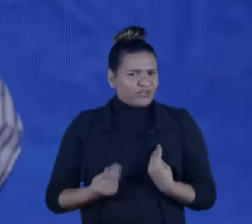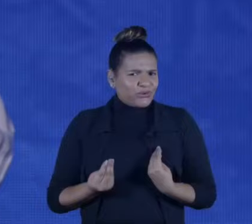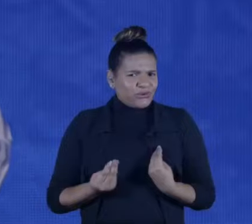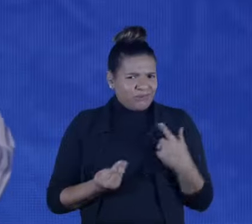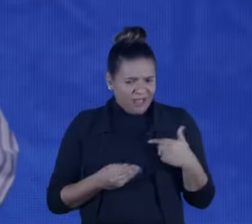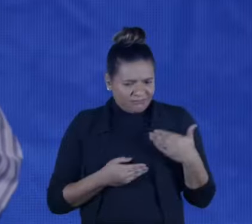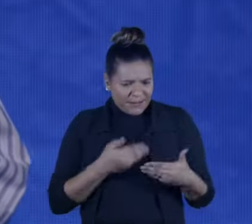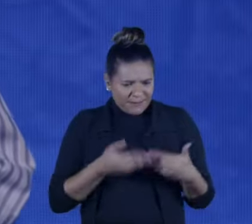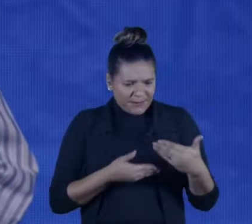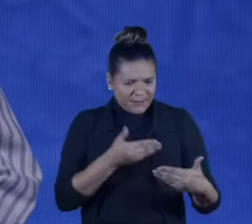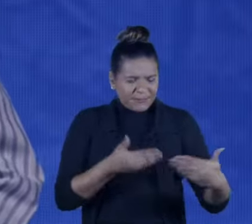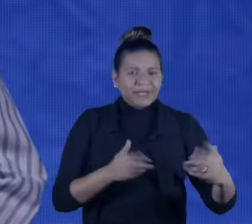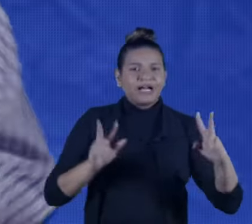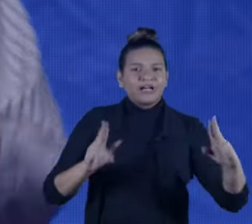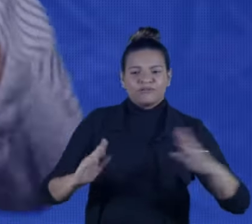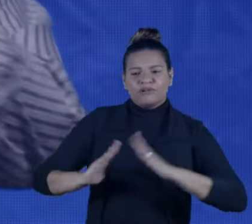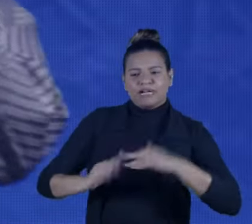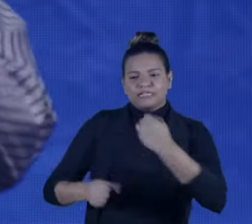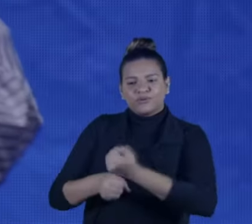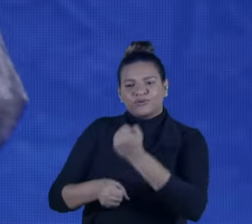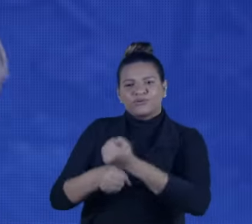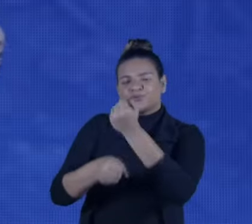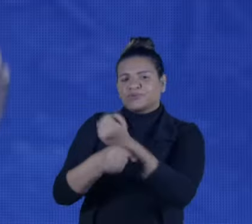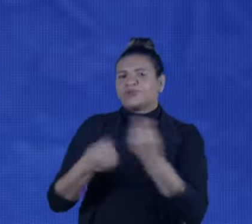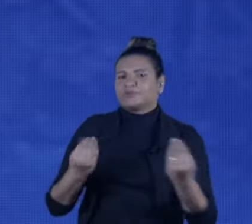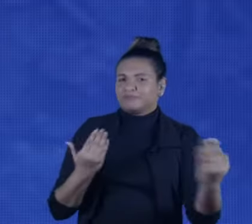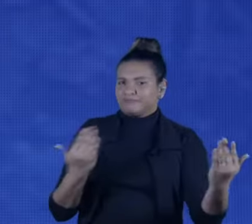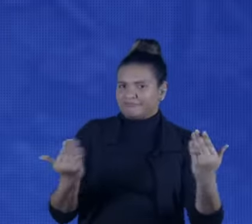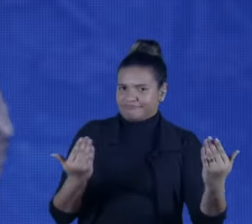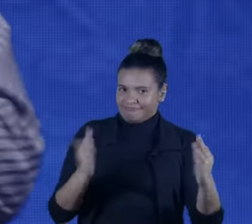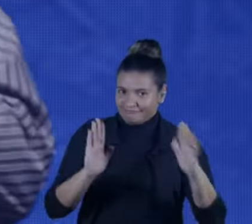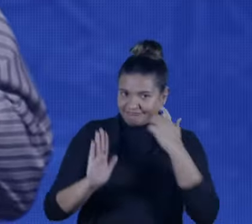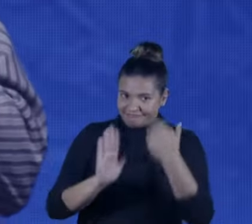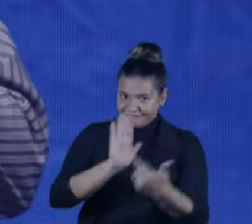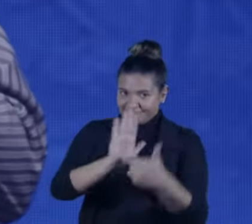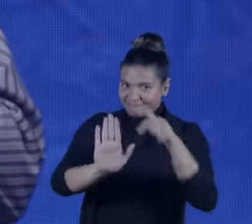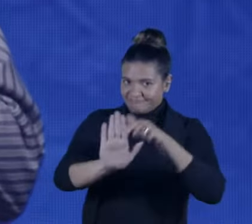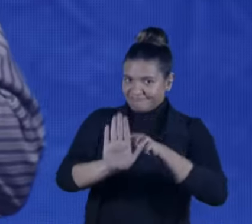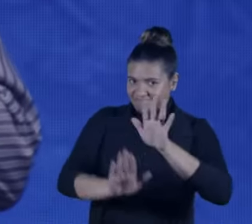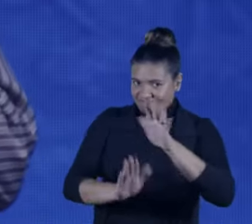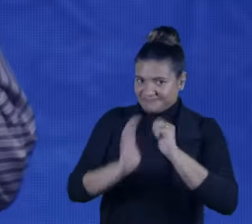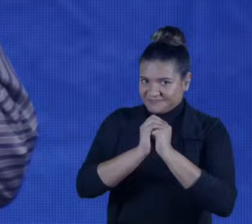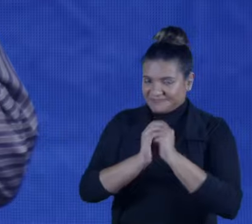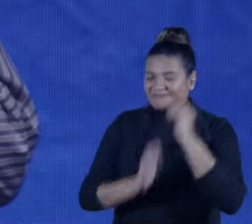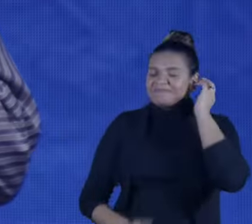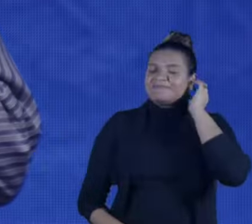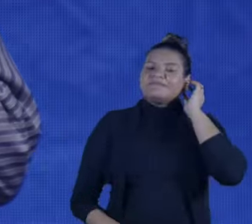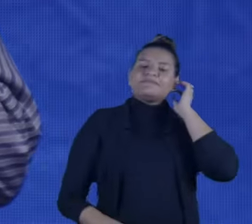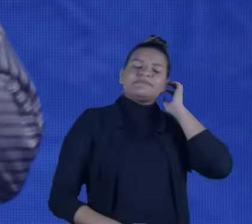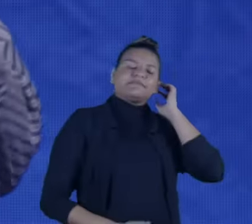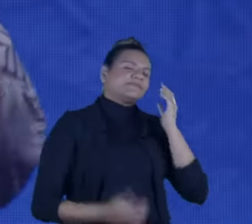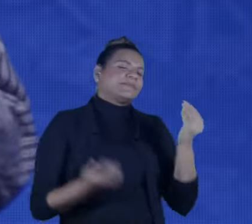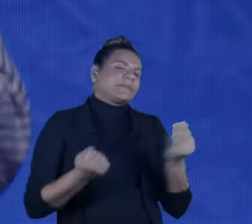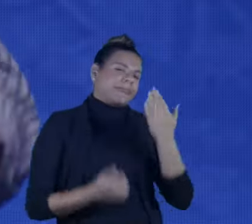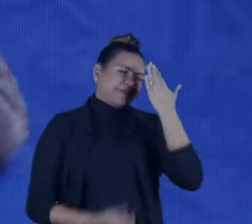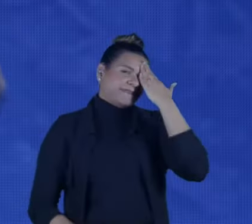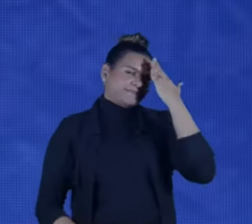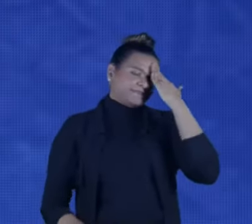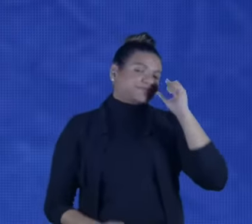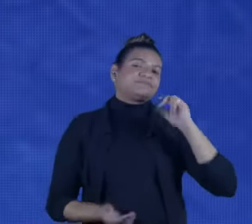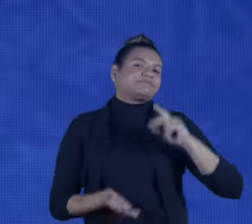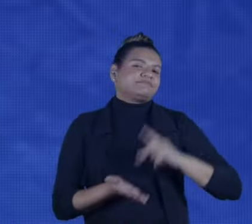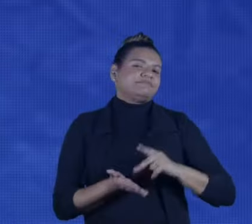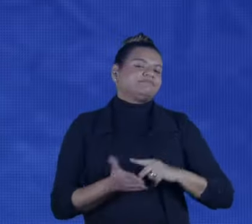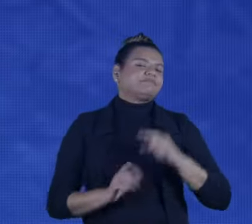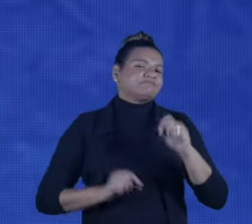com um propósito. Amém? Então, a primeira verdade que a gente precisa entender para que a nossa